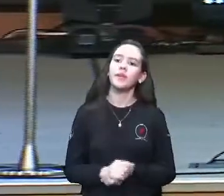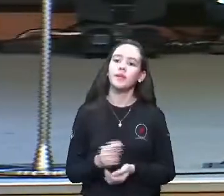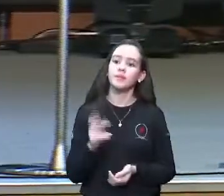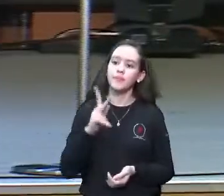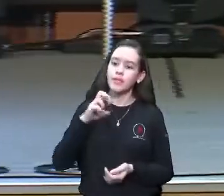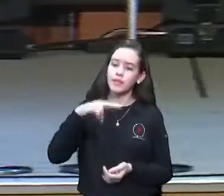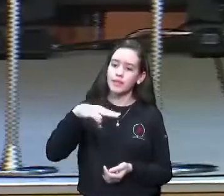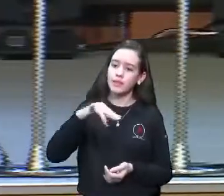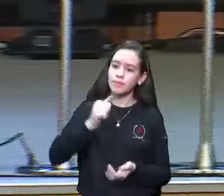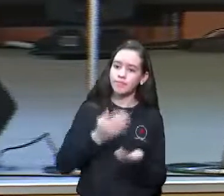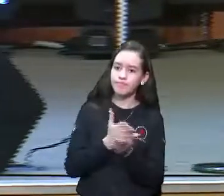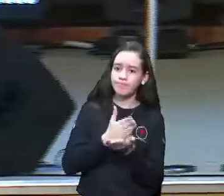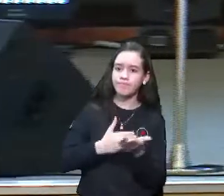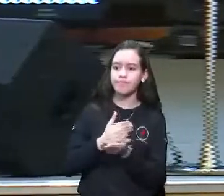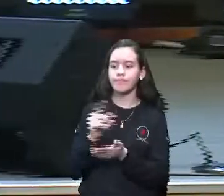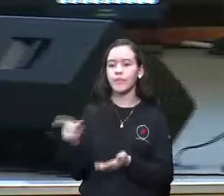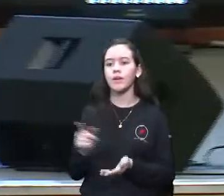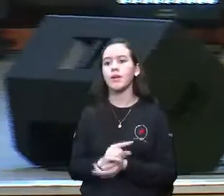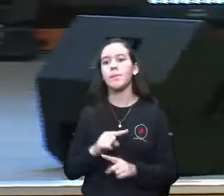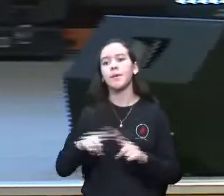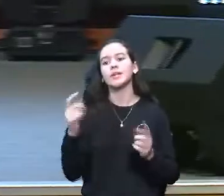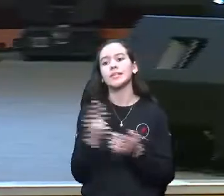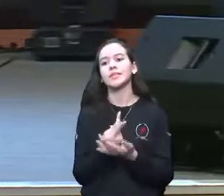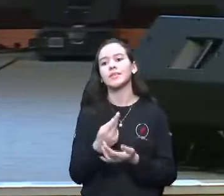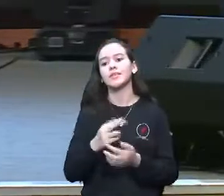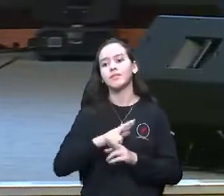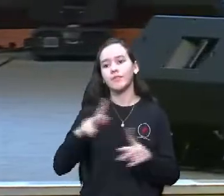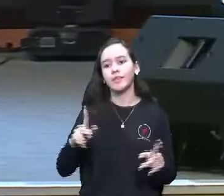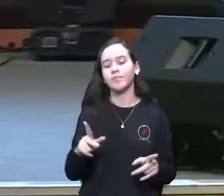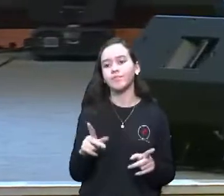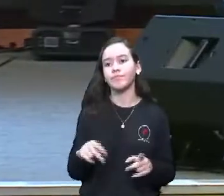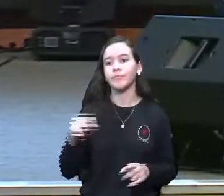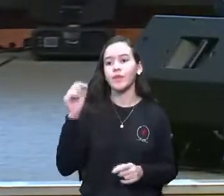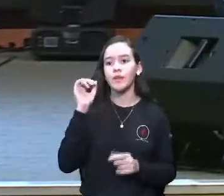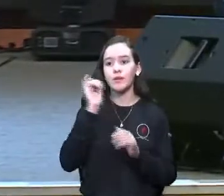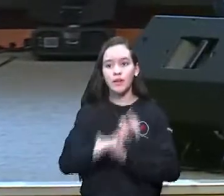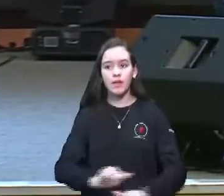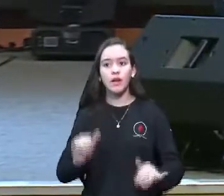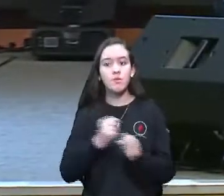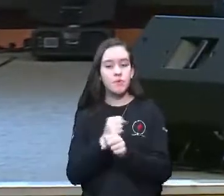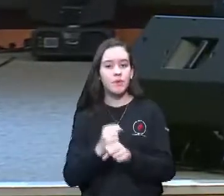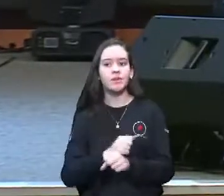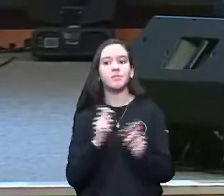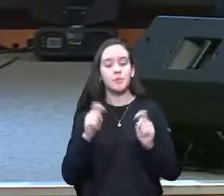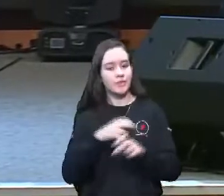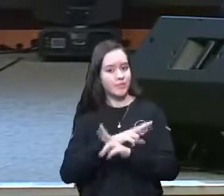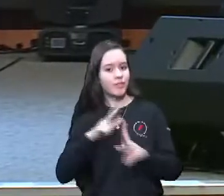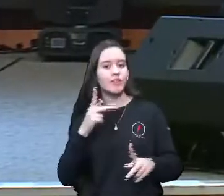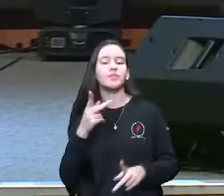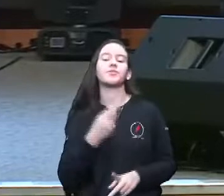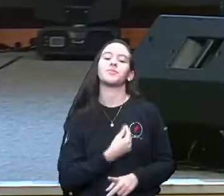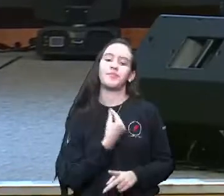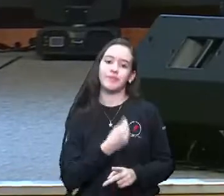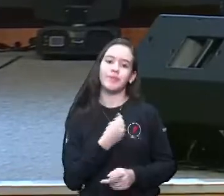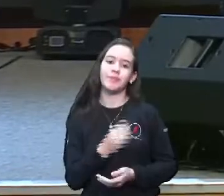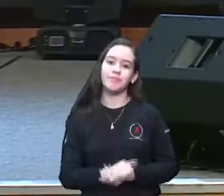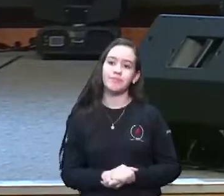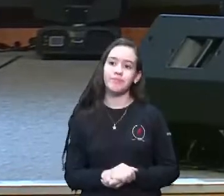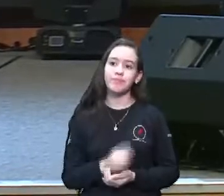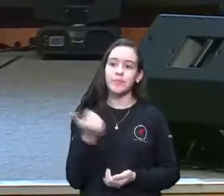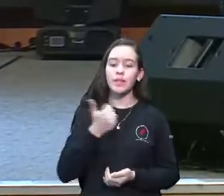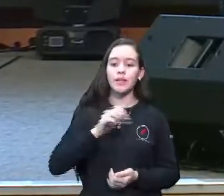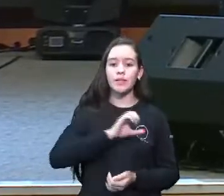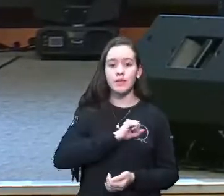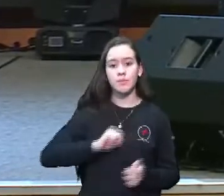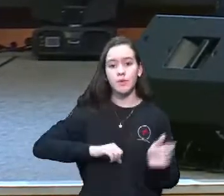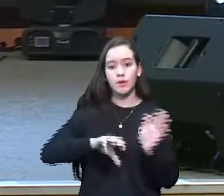foi diferente. Ah, meu irmão, eu quero declarar, esse ano pode ser diferente na sua vida. Olha o que diz 1 Samuel